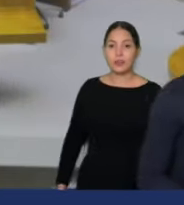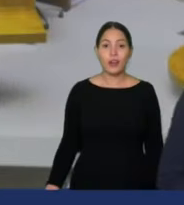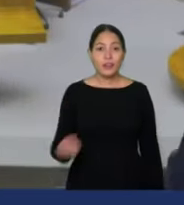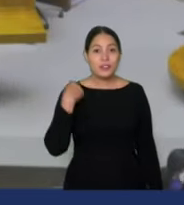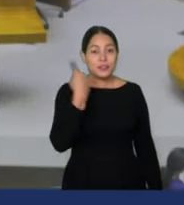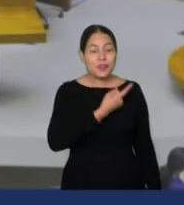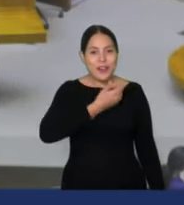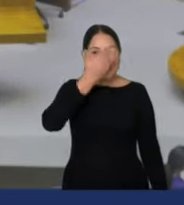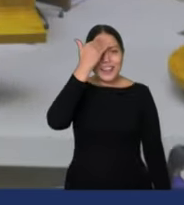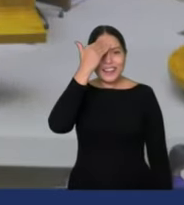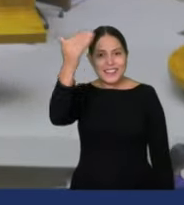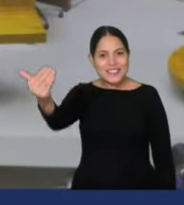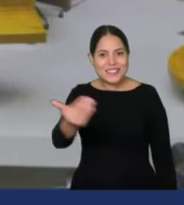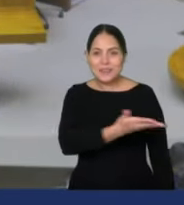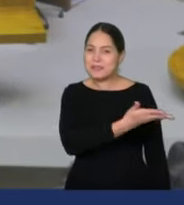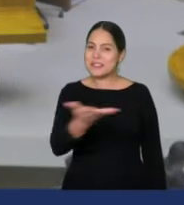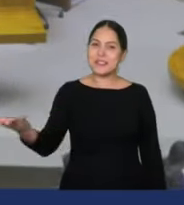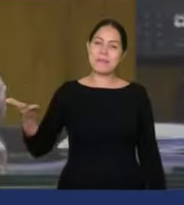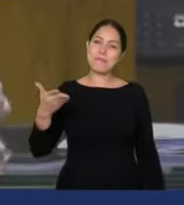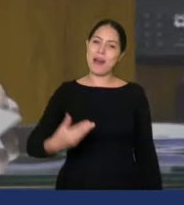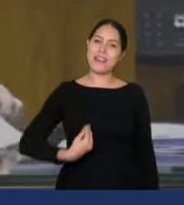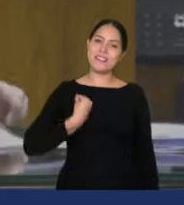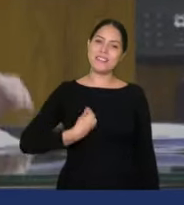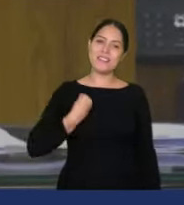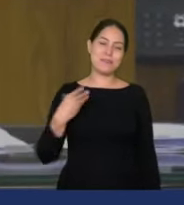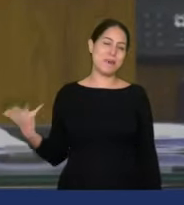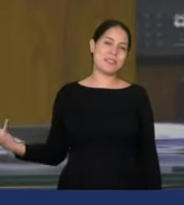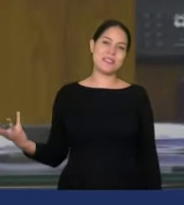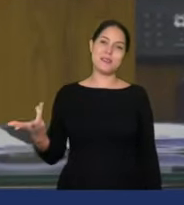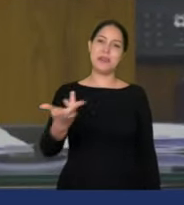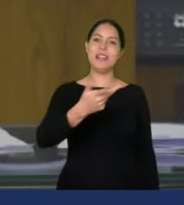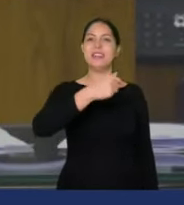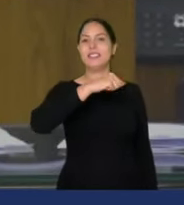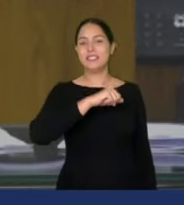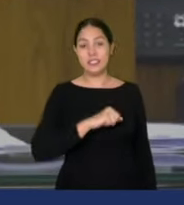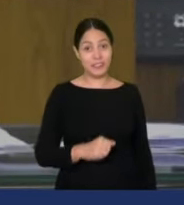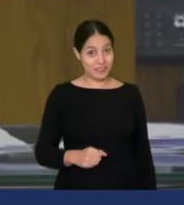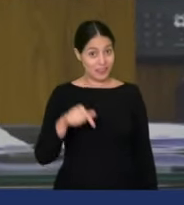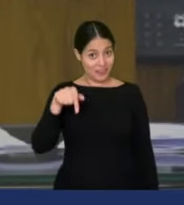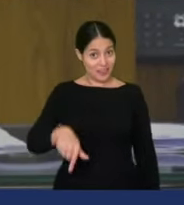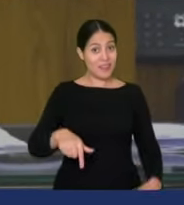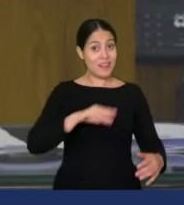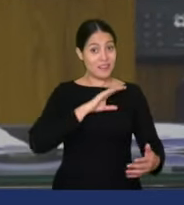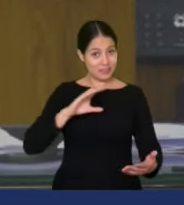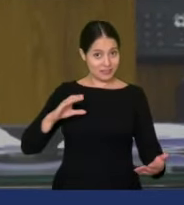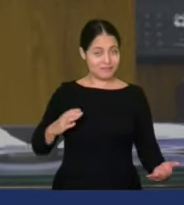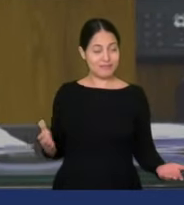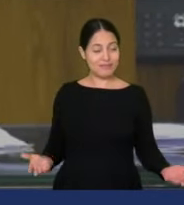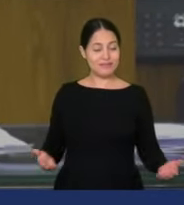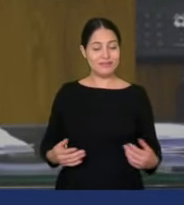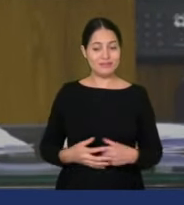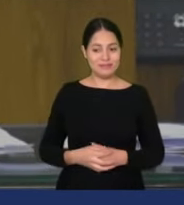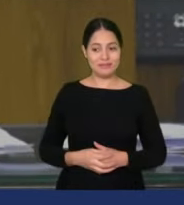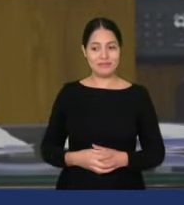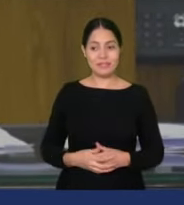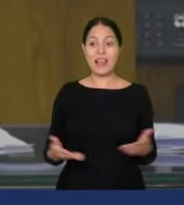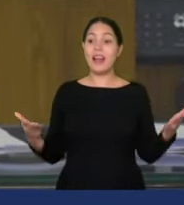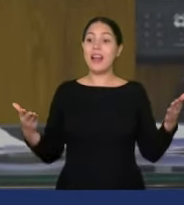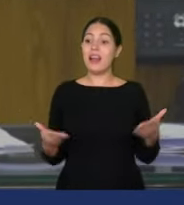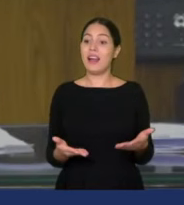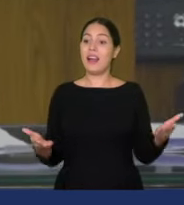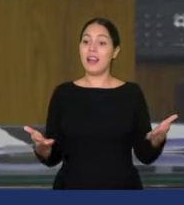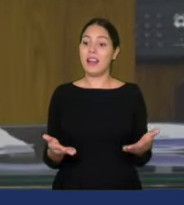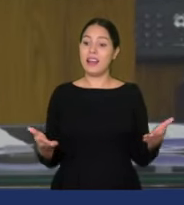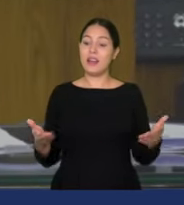brilhante presença e participação da deputada Celina Leão nessa comissão. Vamos ouvir agora o deputado